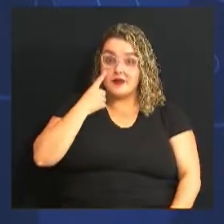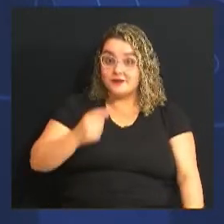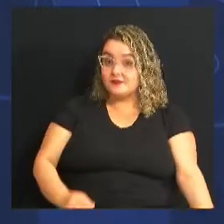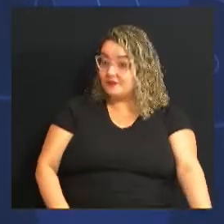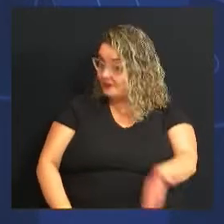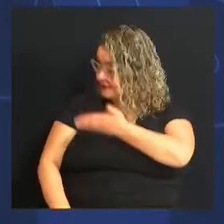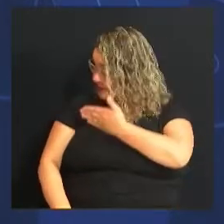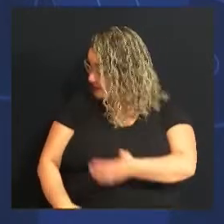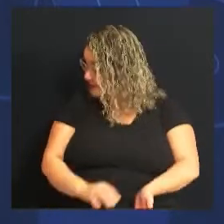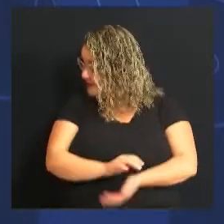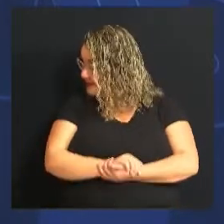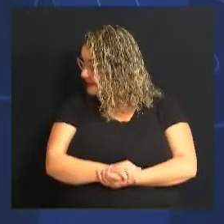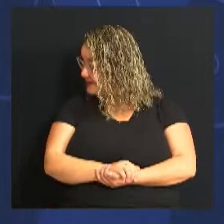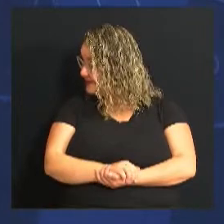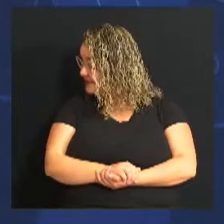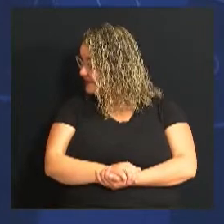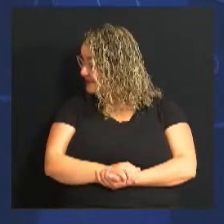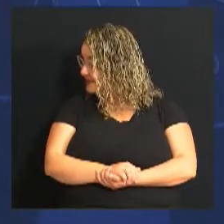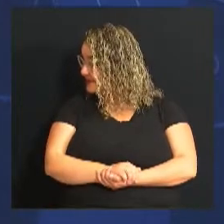DDD,